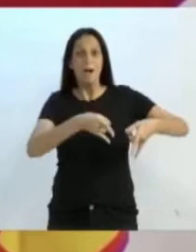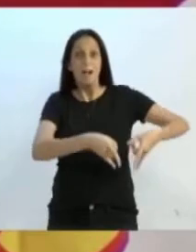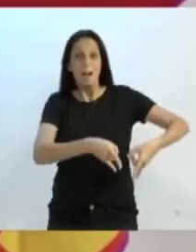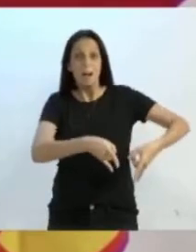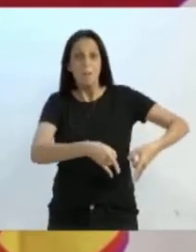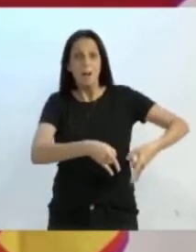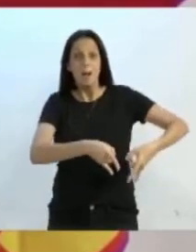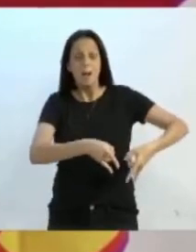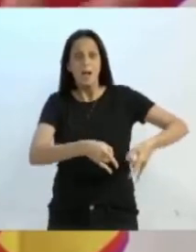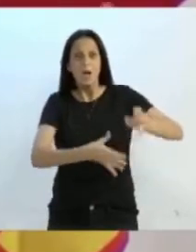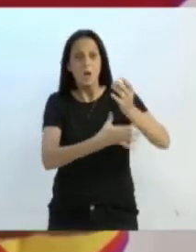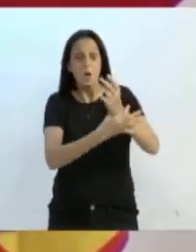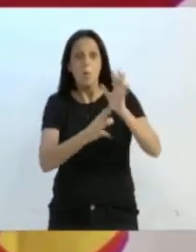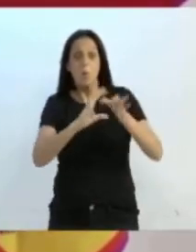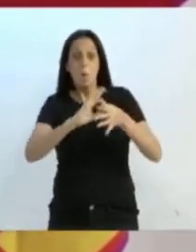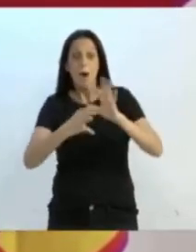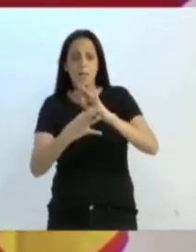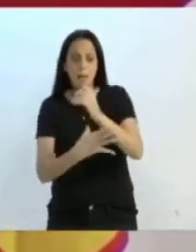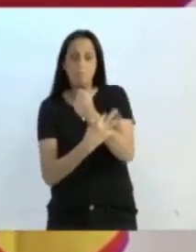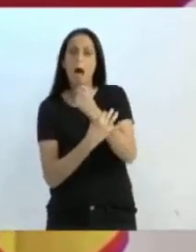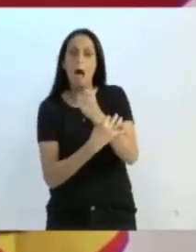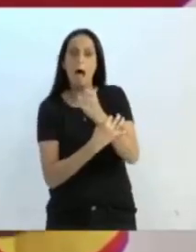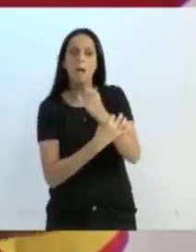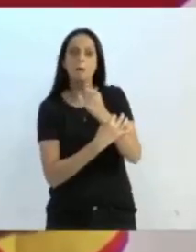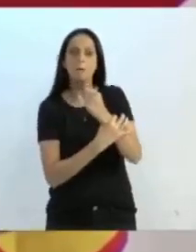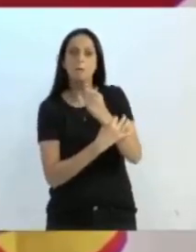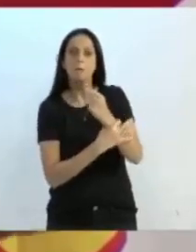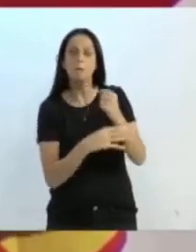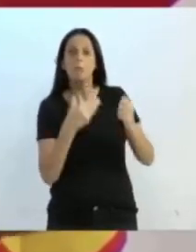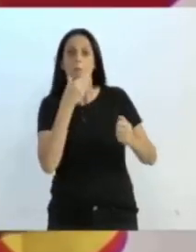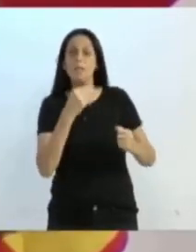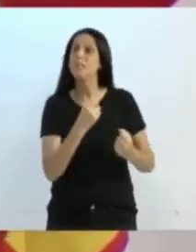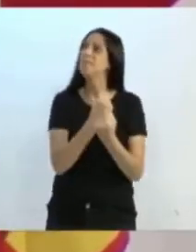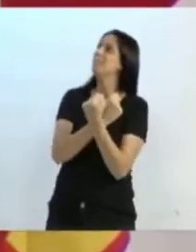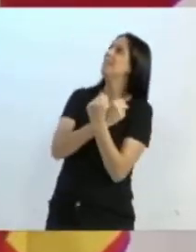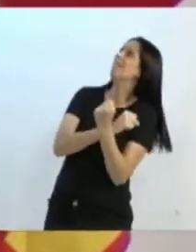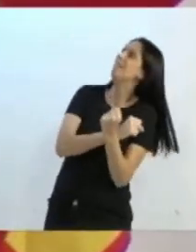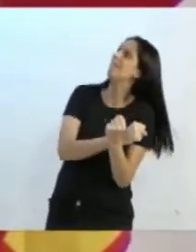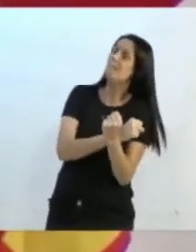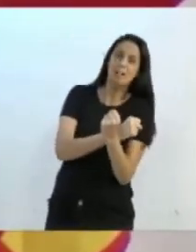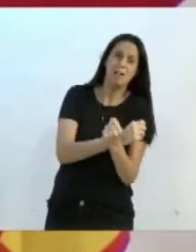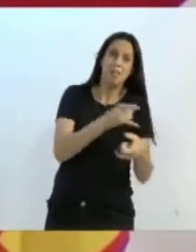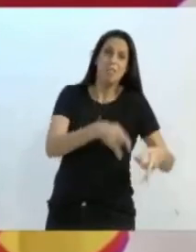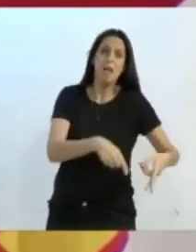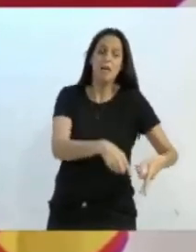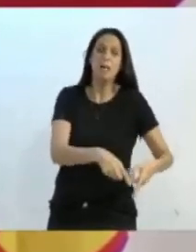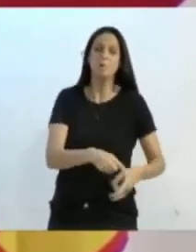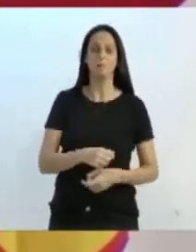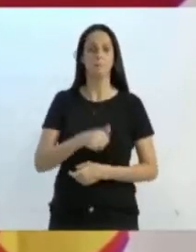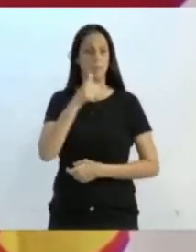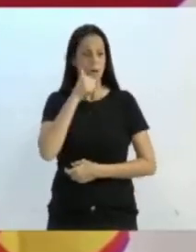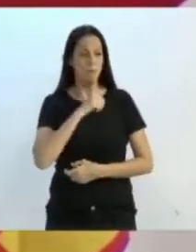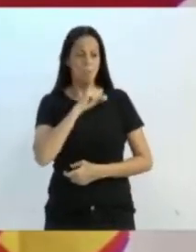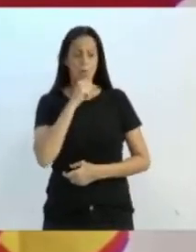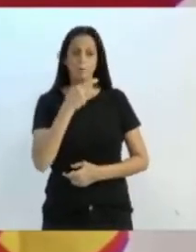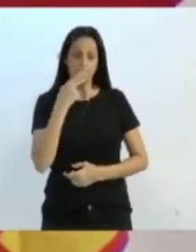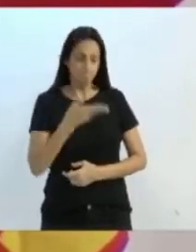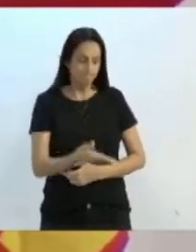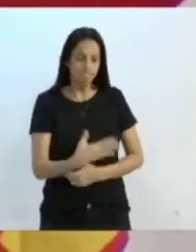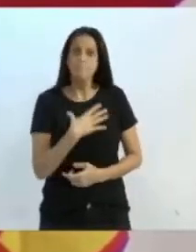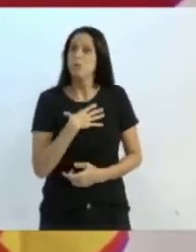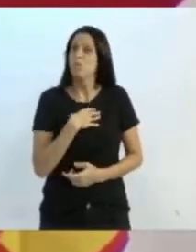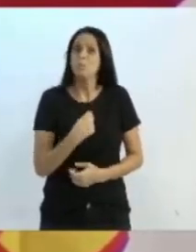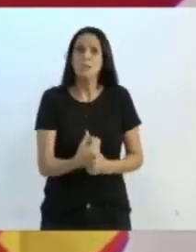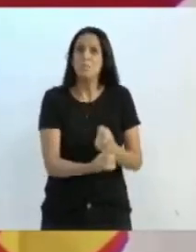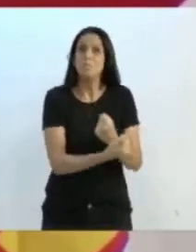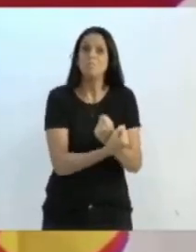ferro. E aí ele ficou assustado com aquela situação, professor Gilson. E a mãe daquele garoto disse, nós prendemos esse menino aí, porque se ele